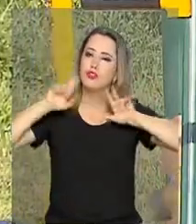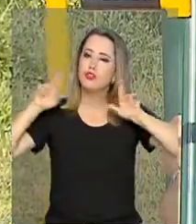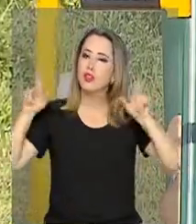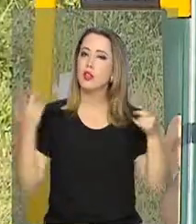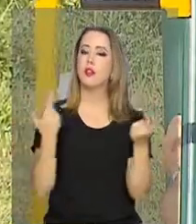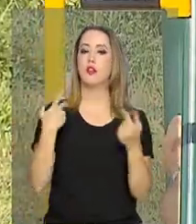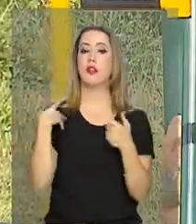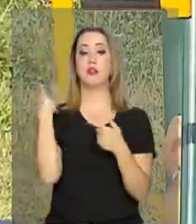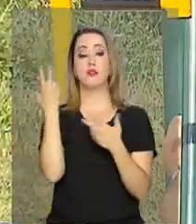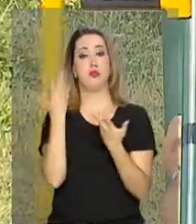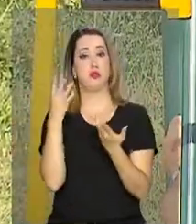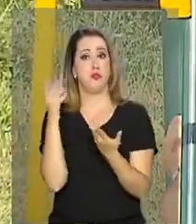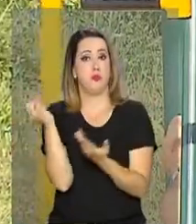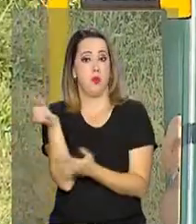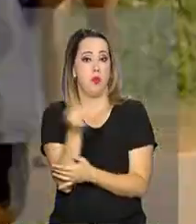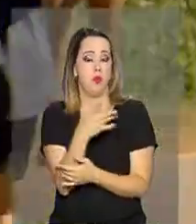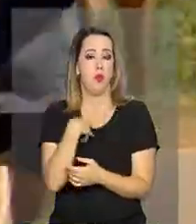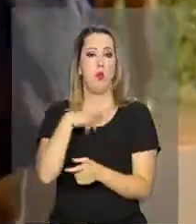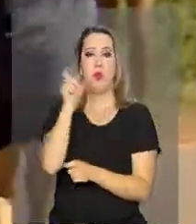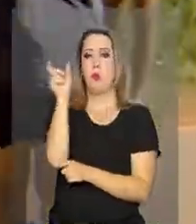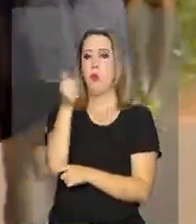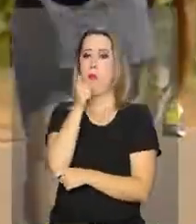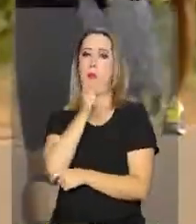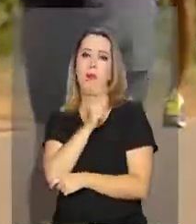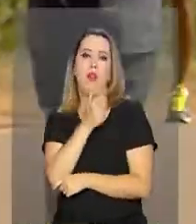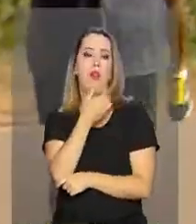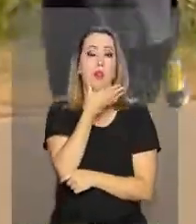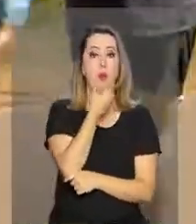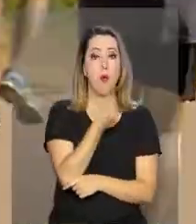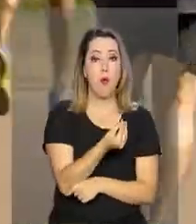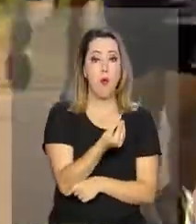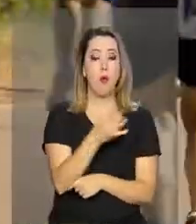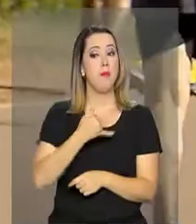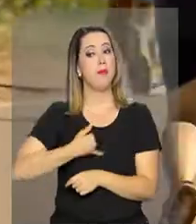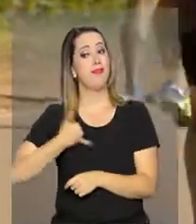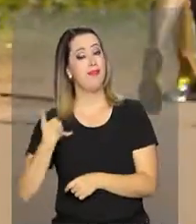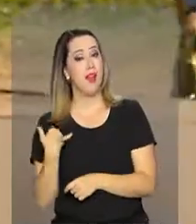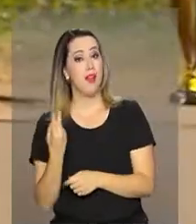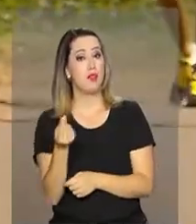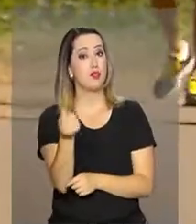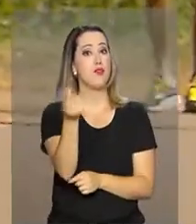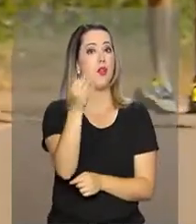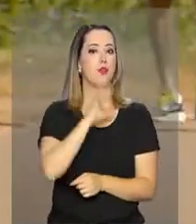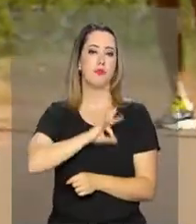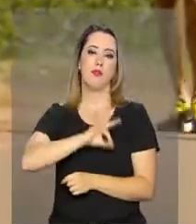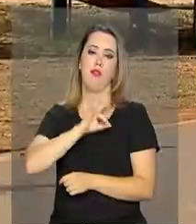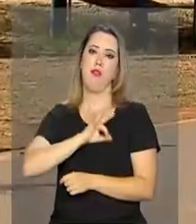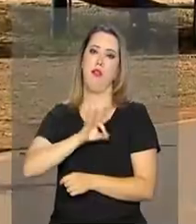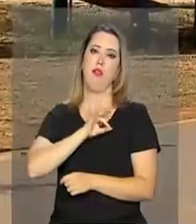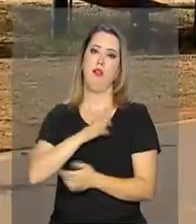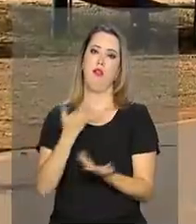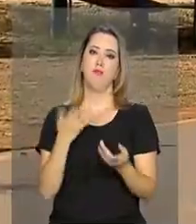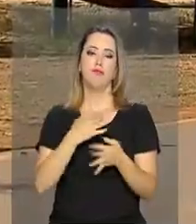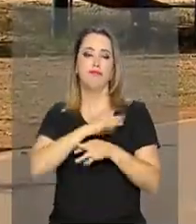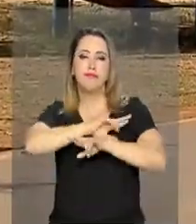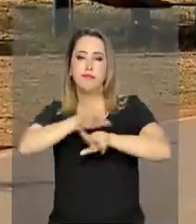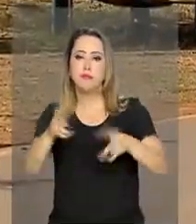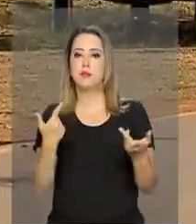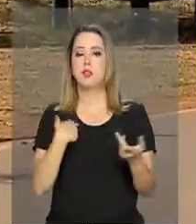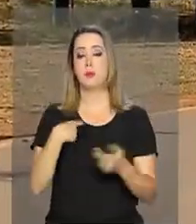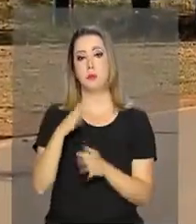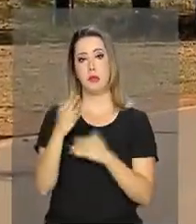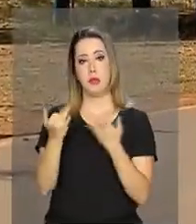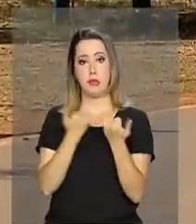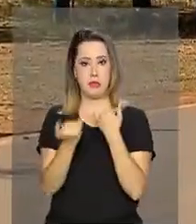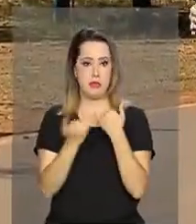a partir de gênero idade raça renda e nível de instrução pessoas com renda mensal